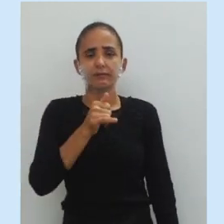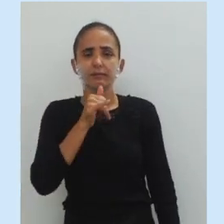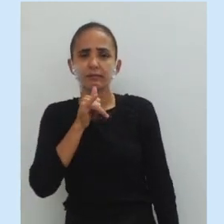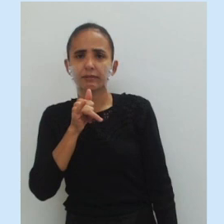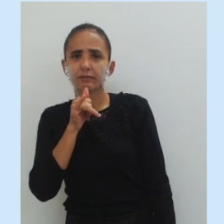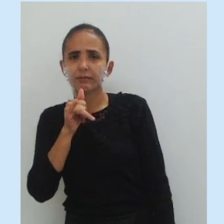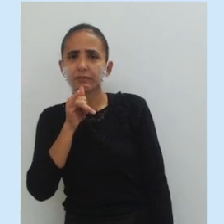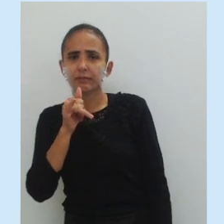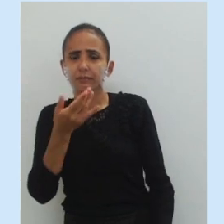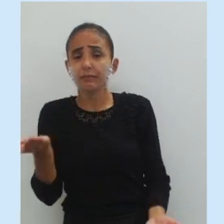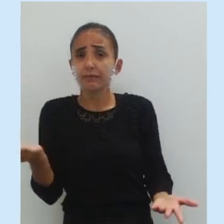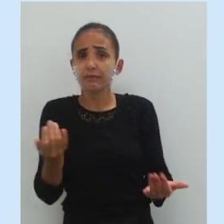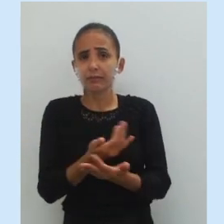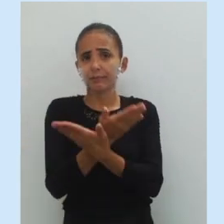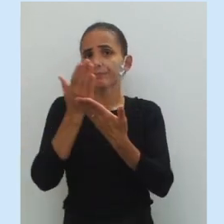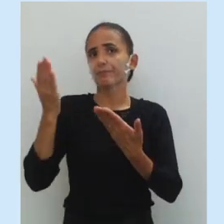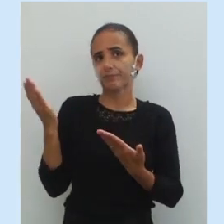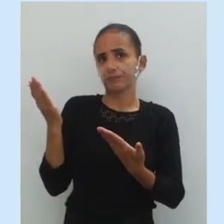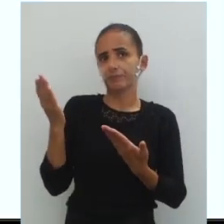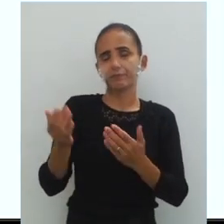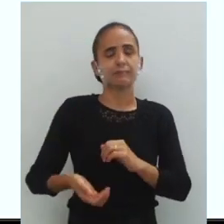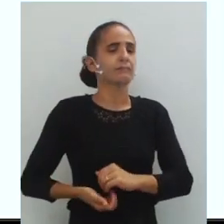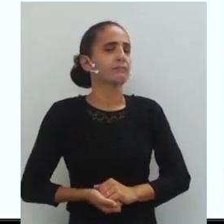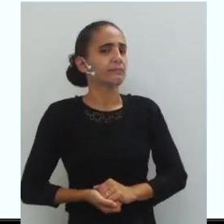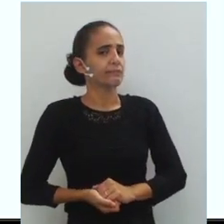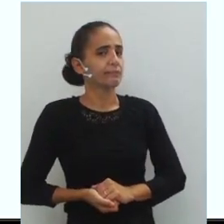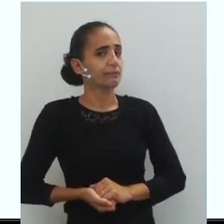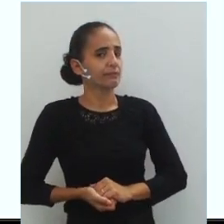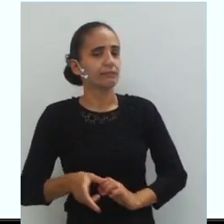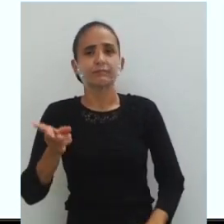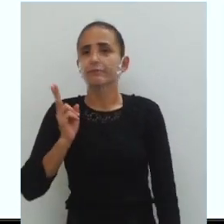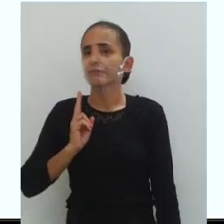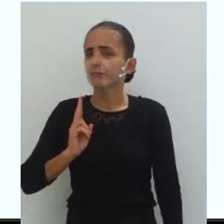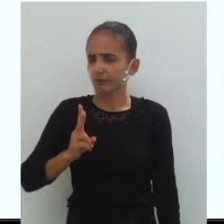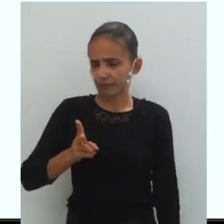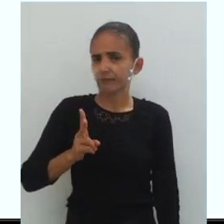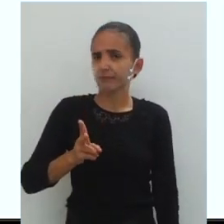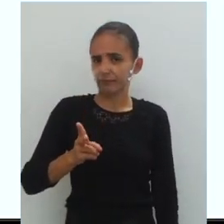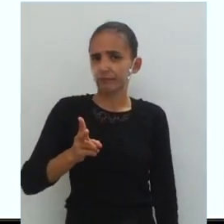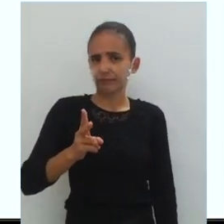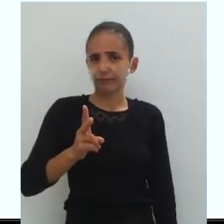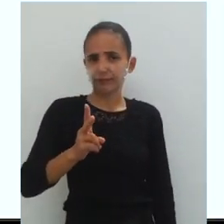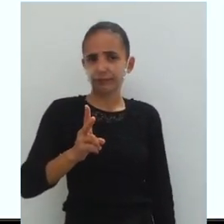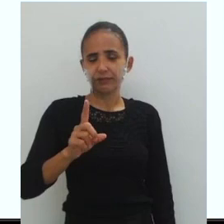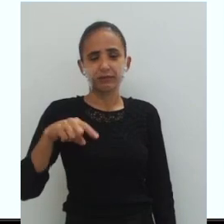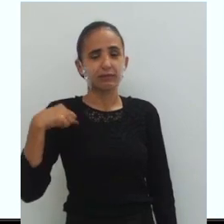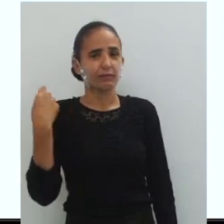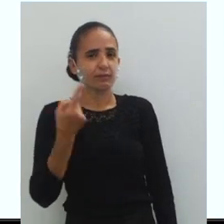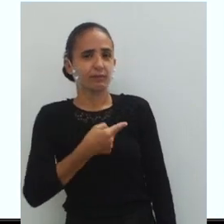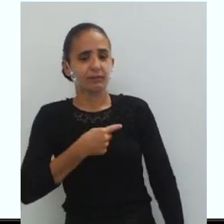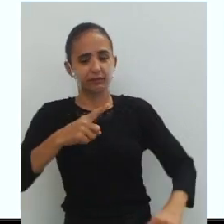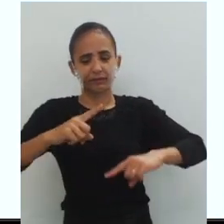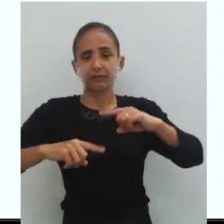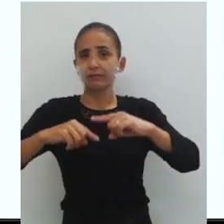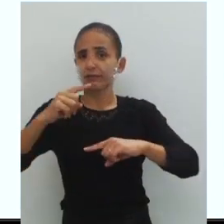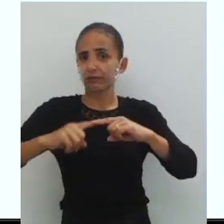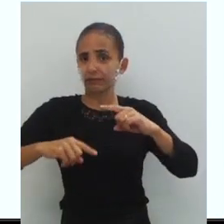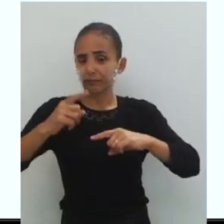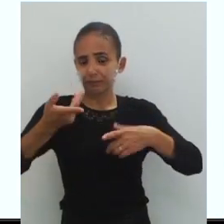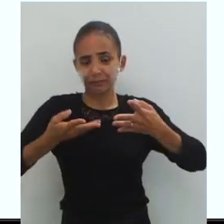a nanotecnologia. Voltando comigo, né? Quando a gente fala de